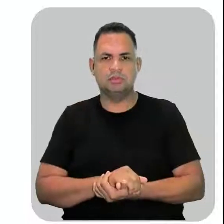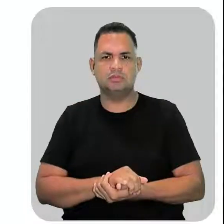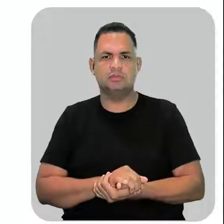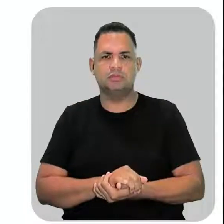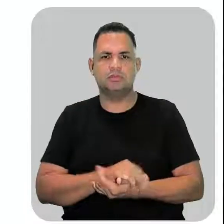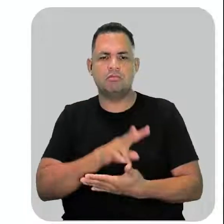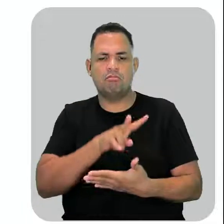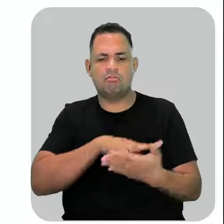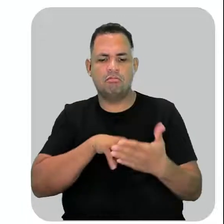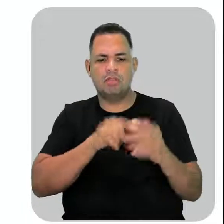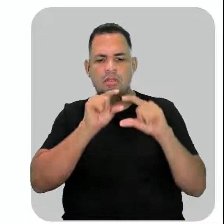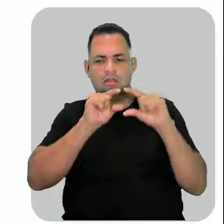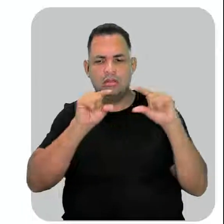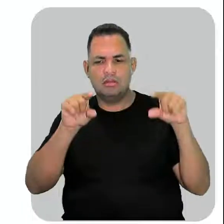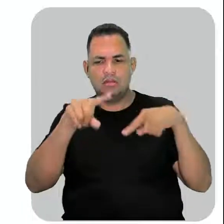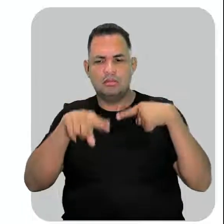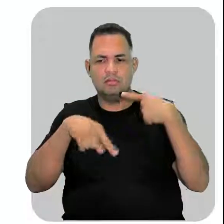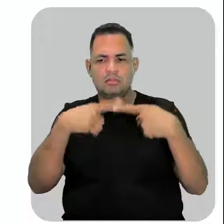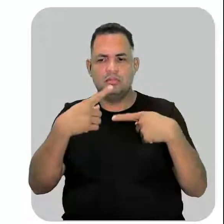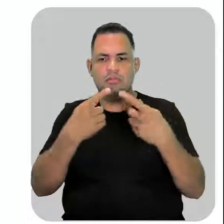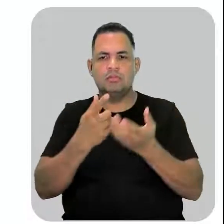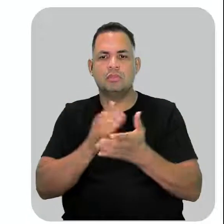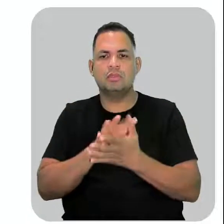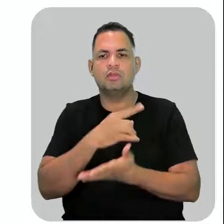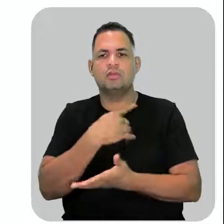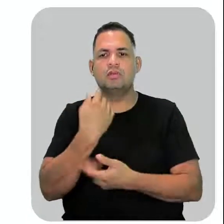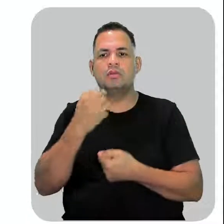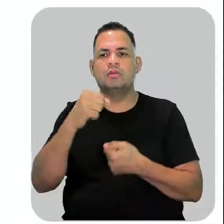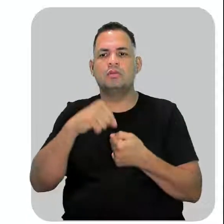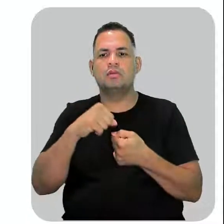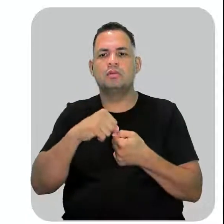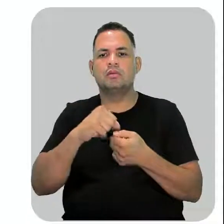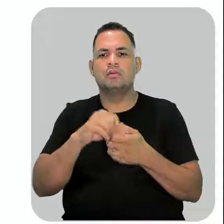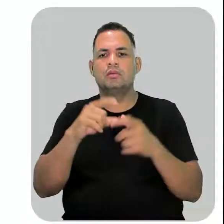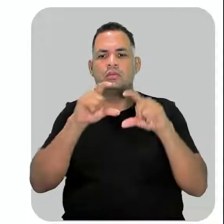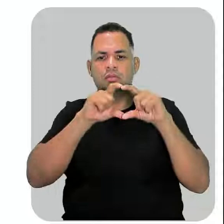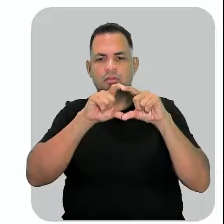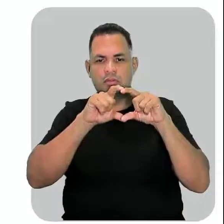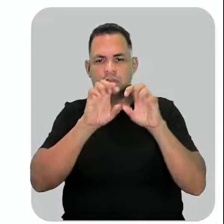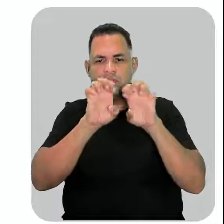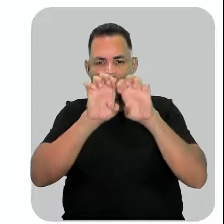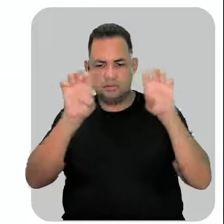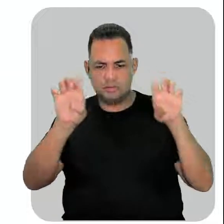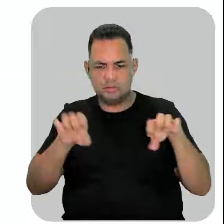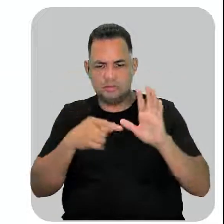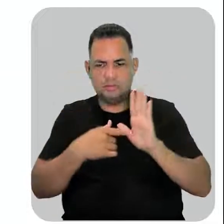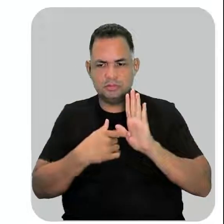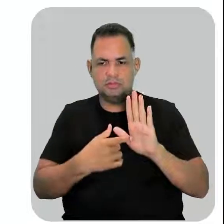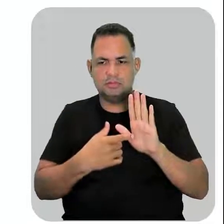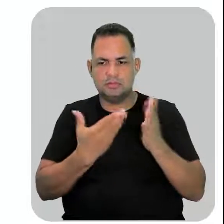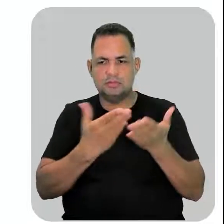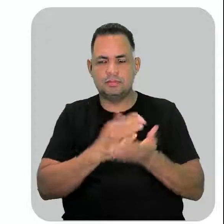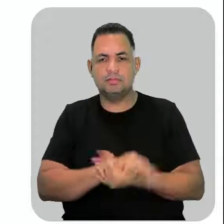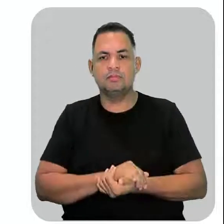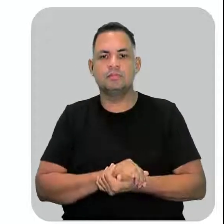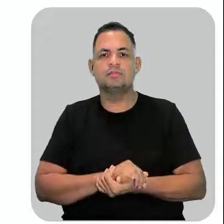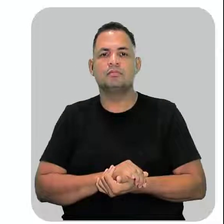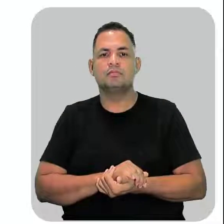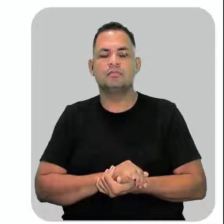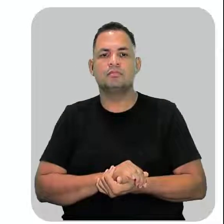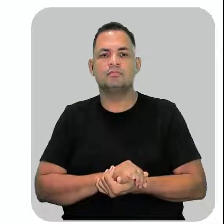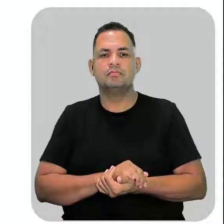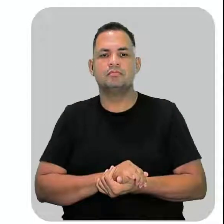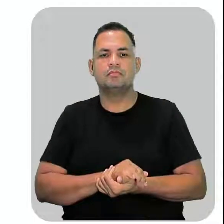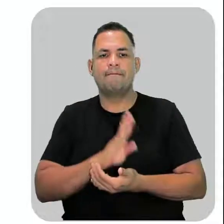ler o enunciado para a gente depois ver o que nós vamos fazer com a estrutura que está sendo apresentada para a gente. diz o seguinte: